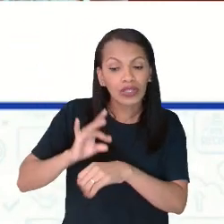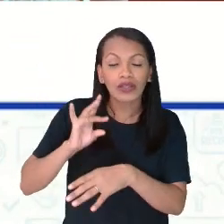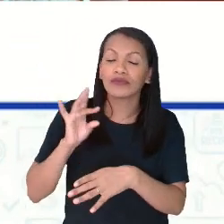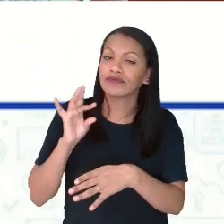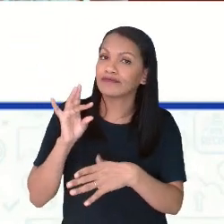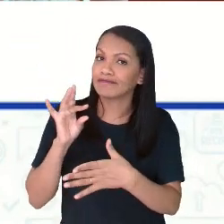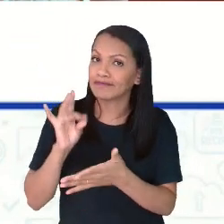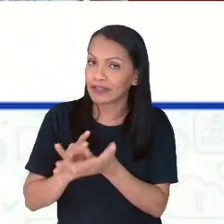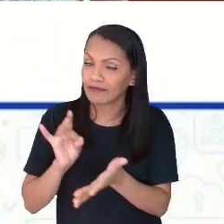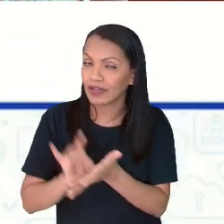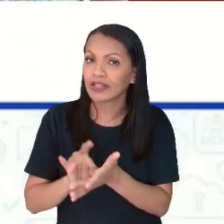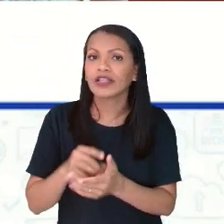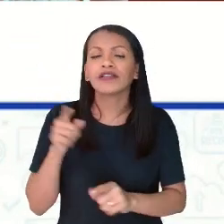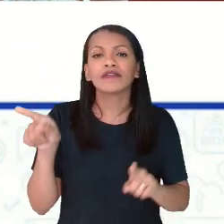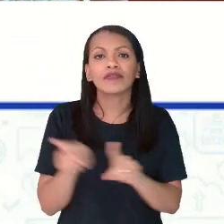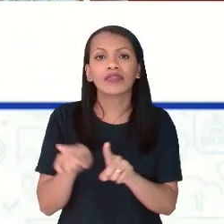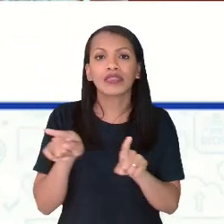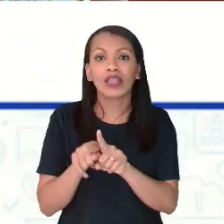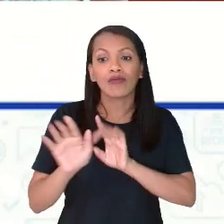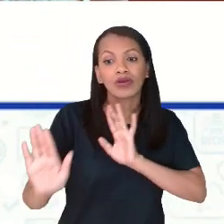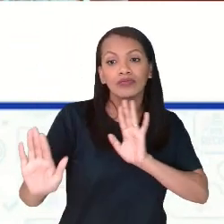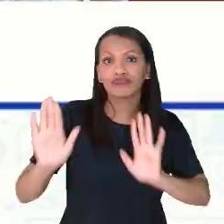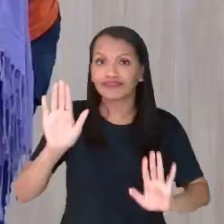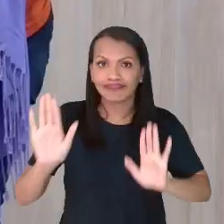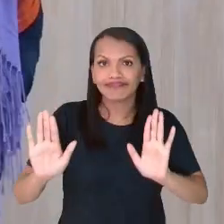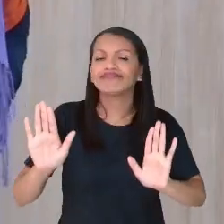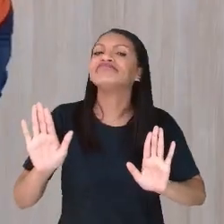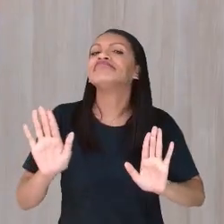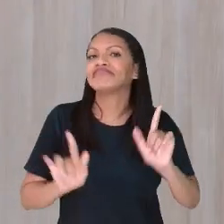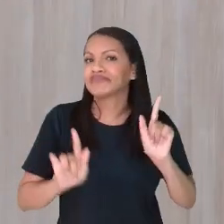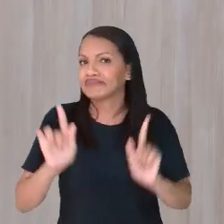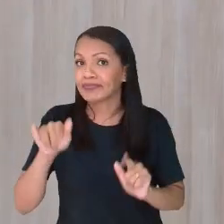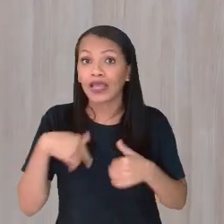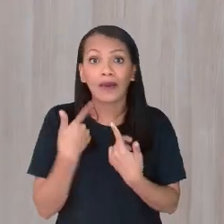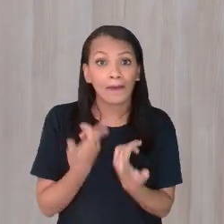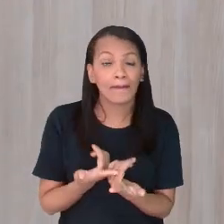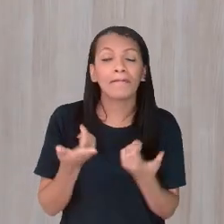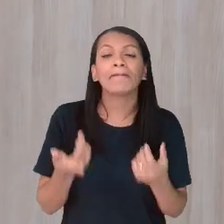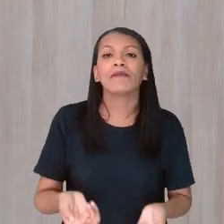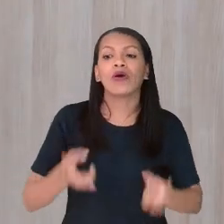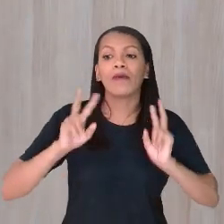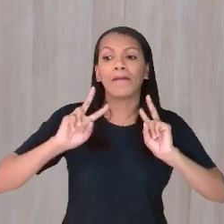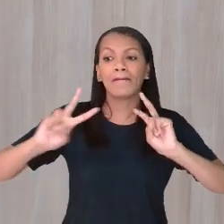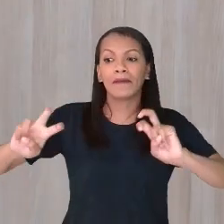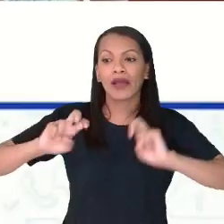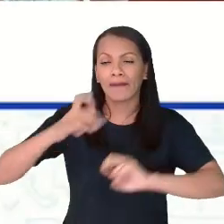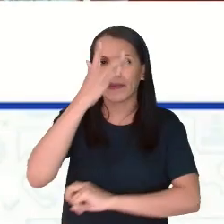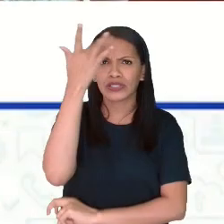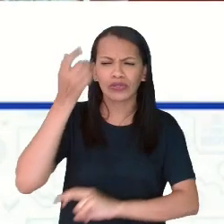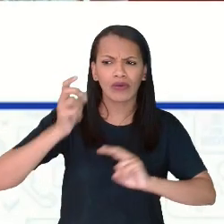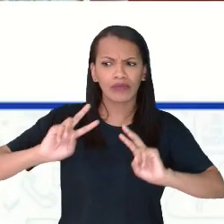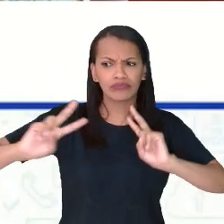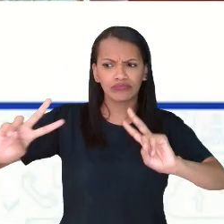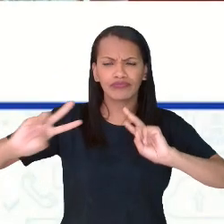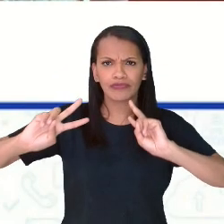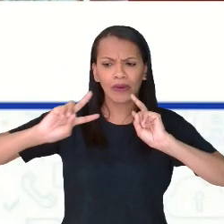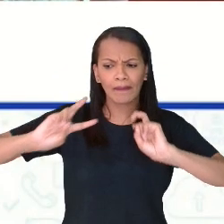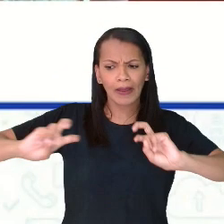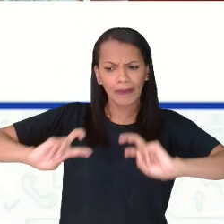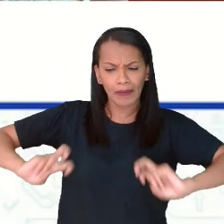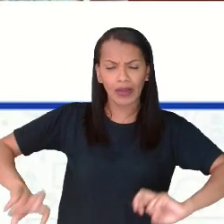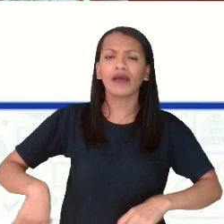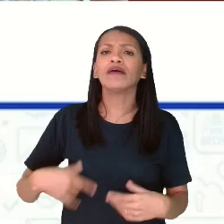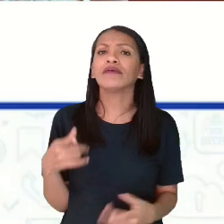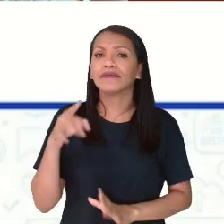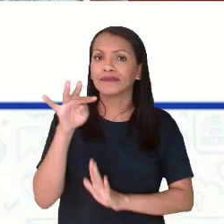gestual, né? Então, para prender a atenção do espectador, os textos teatrais